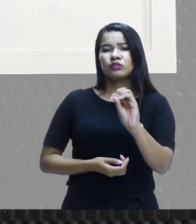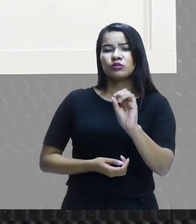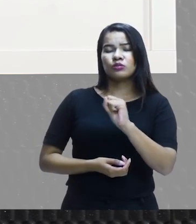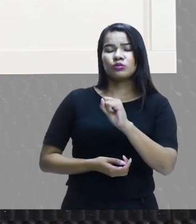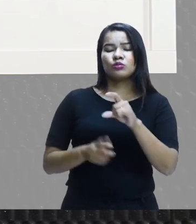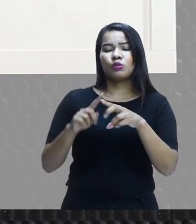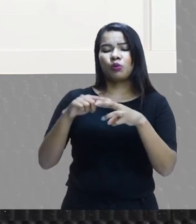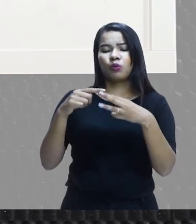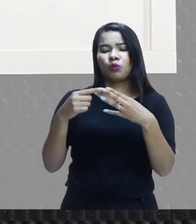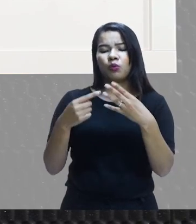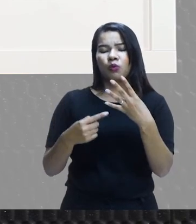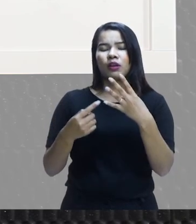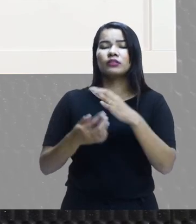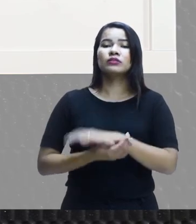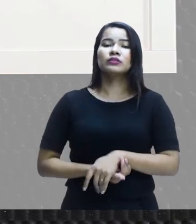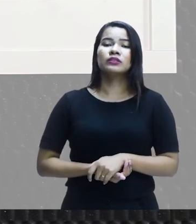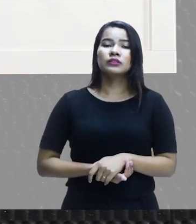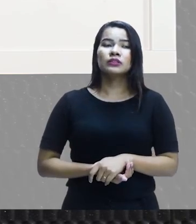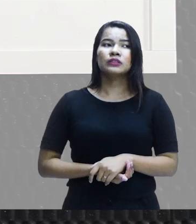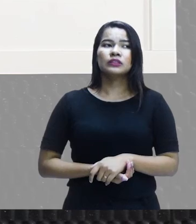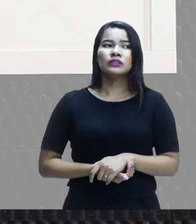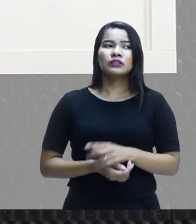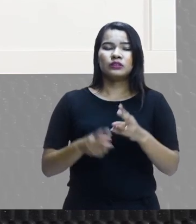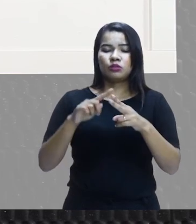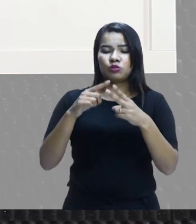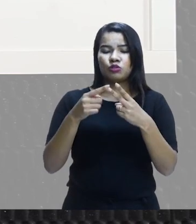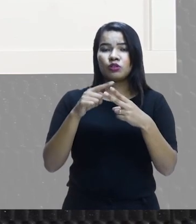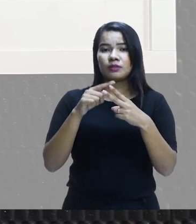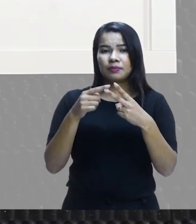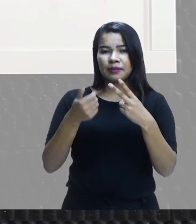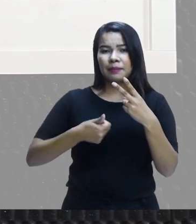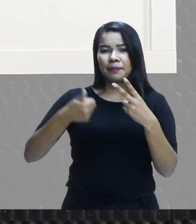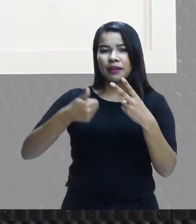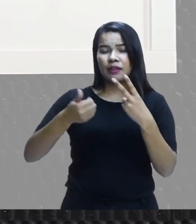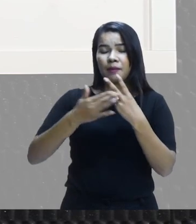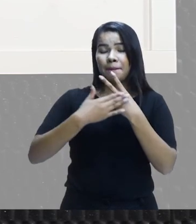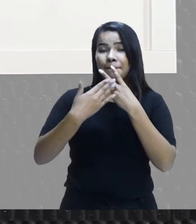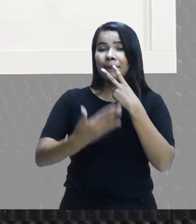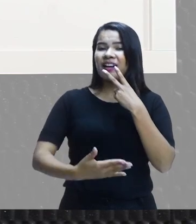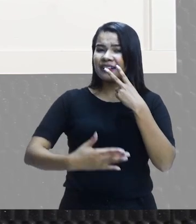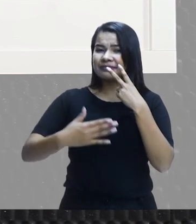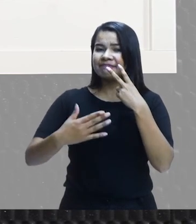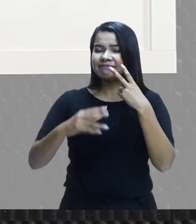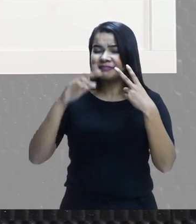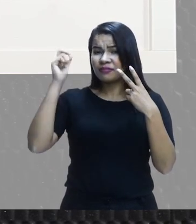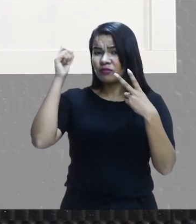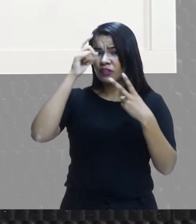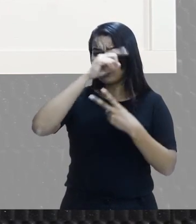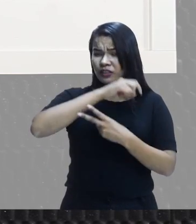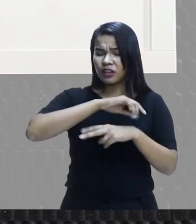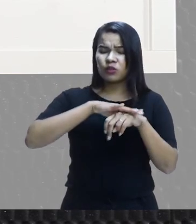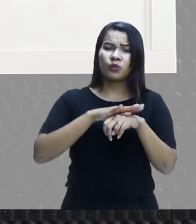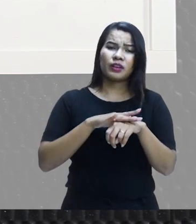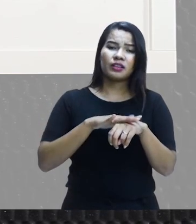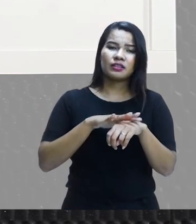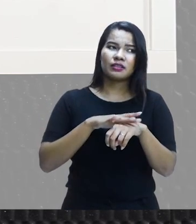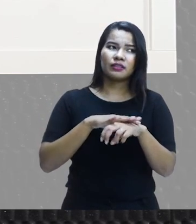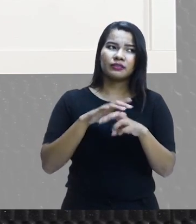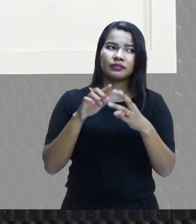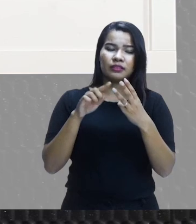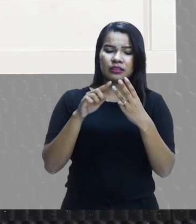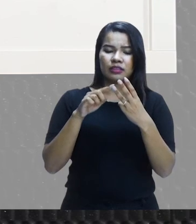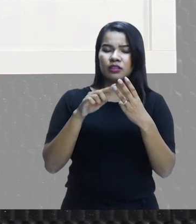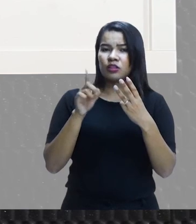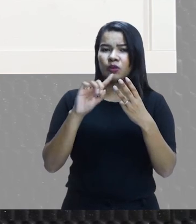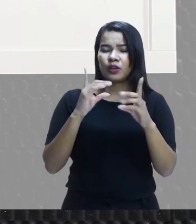o Plasmodium ovalae. Tá ok? O falciparum e o vivax são as formas mais graves, tá ok, da doença. Esse ovalae, ele não é encontrado